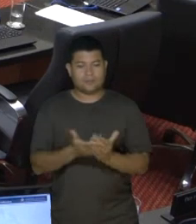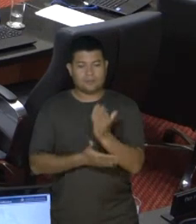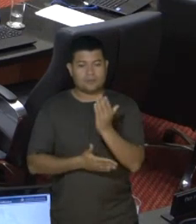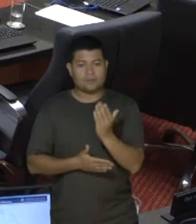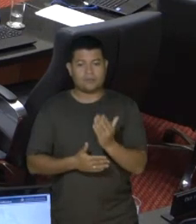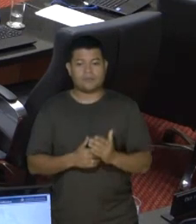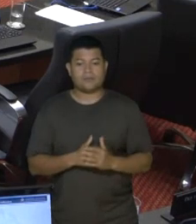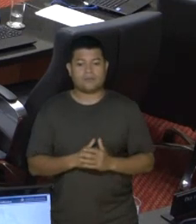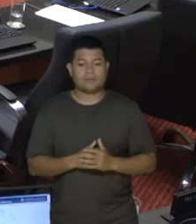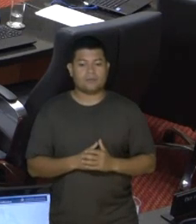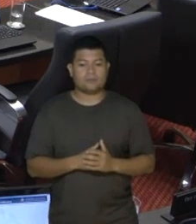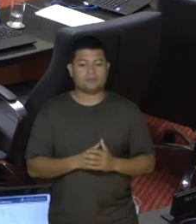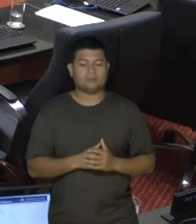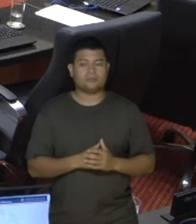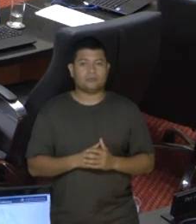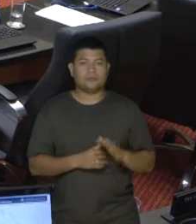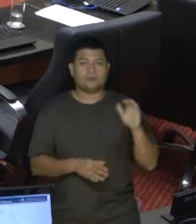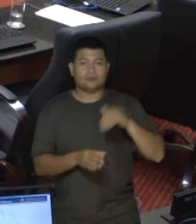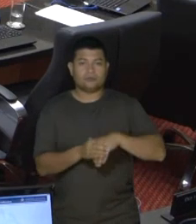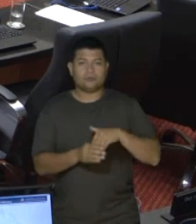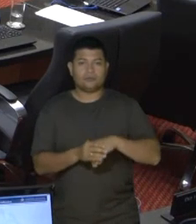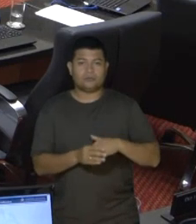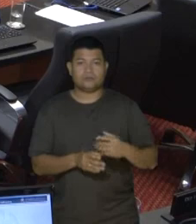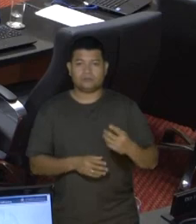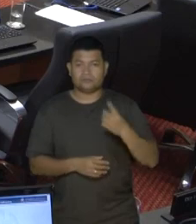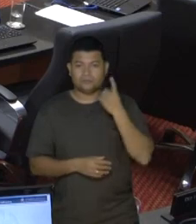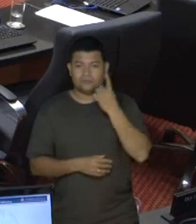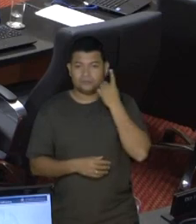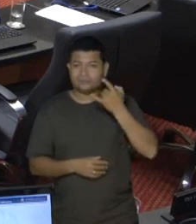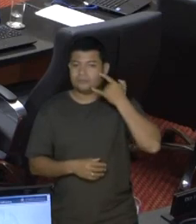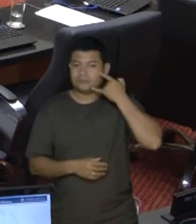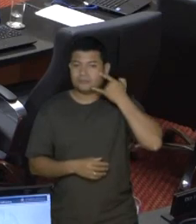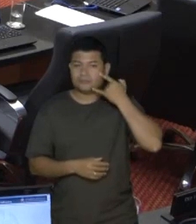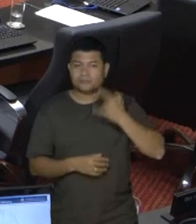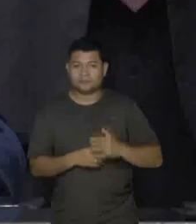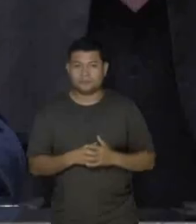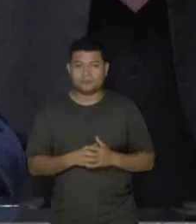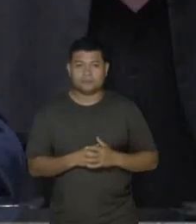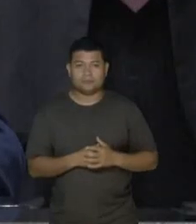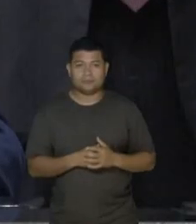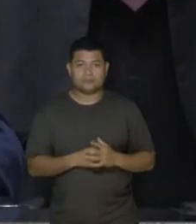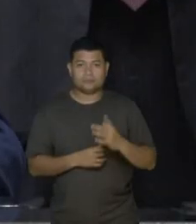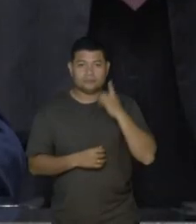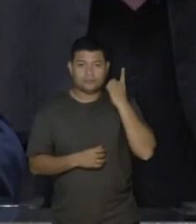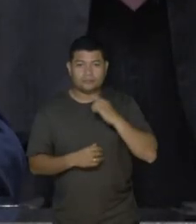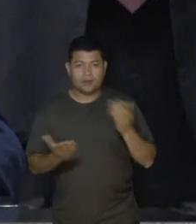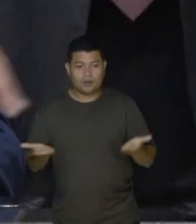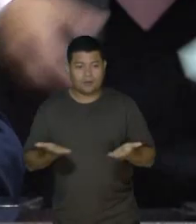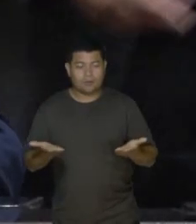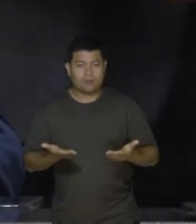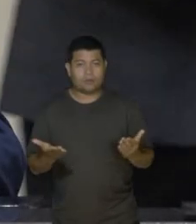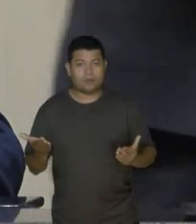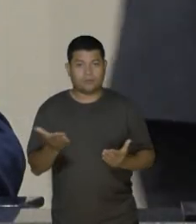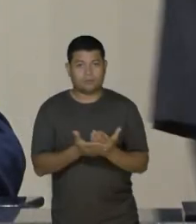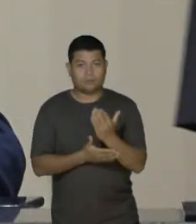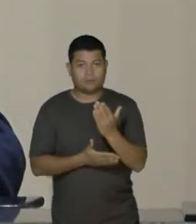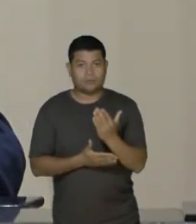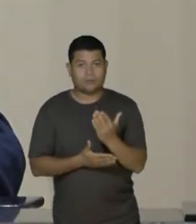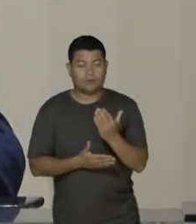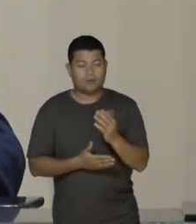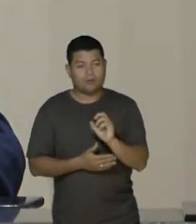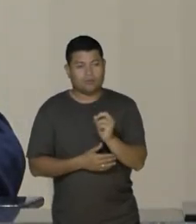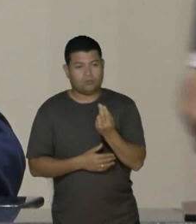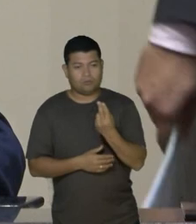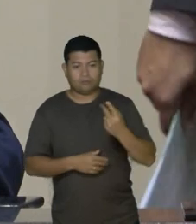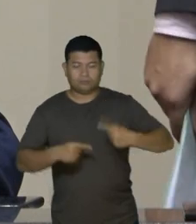aprovado com o voto do deputado Mauro de Nadal. Senhores deputados, nós vamos aprovar agora, colocar em discussão o